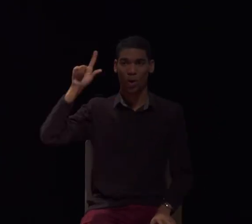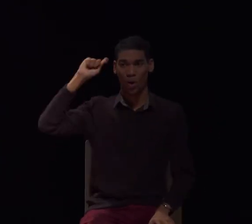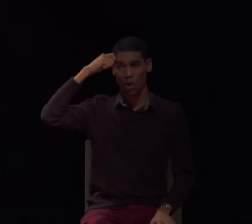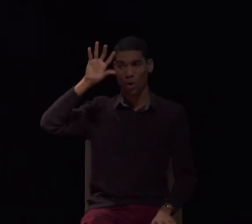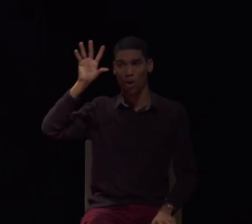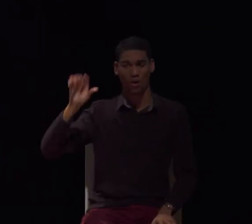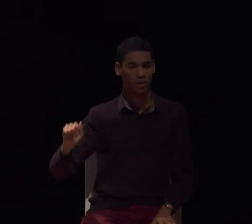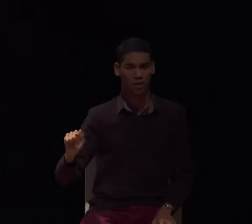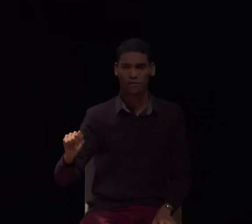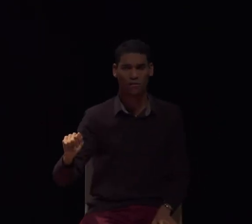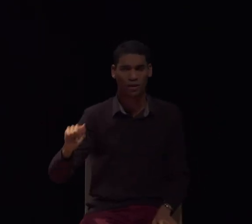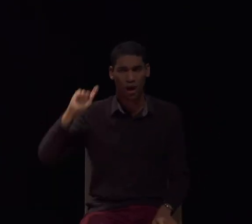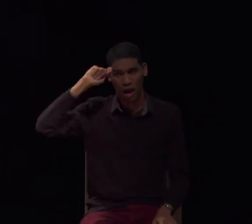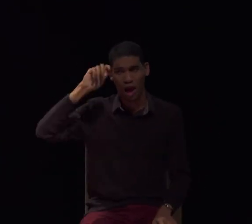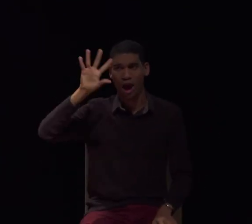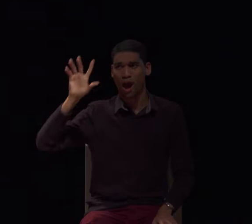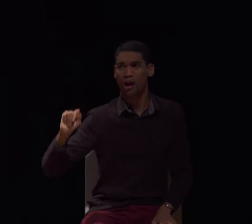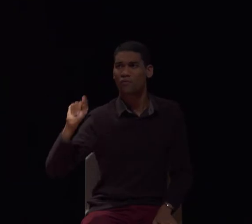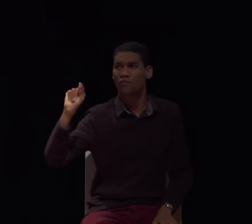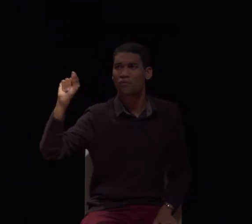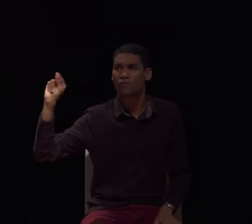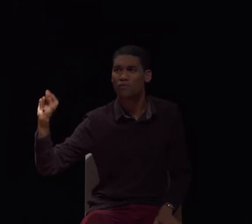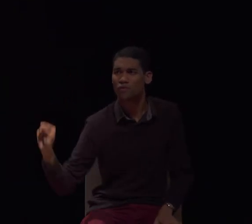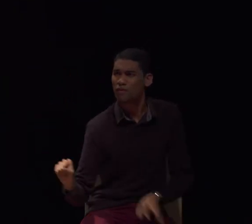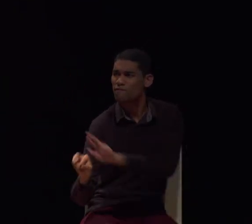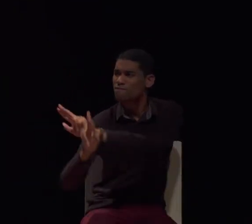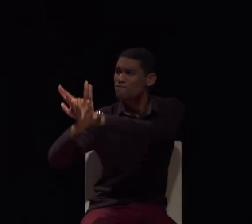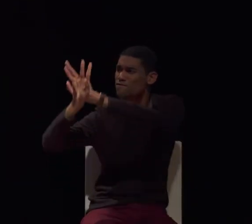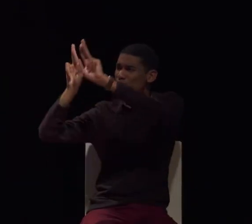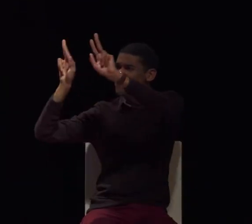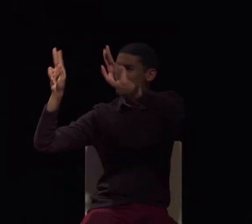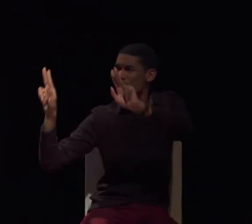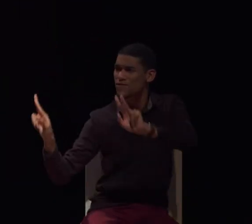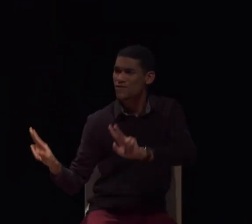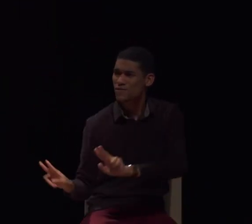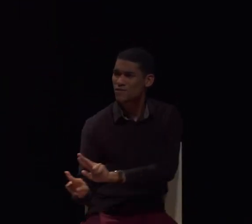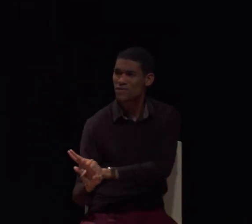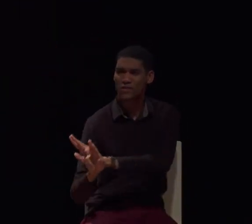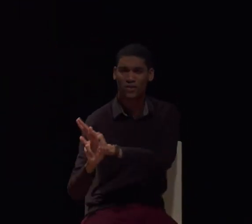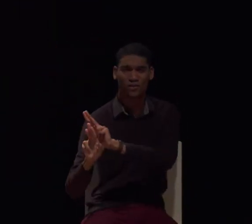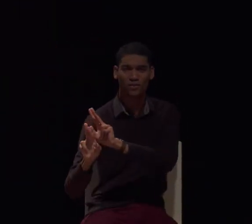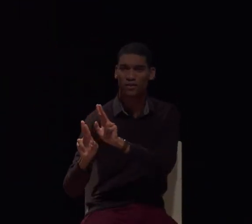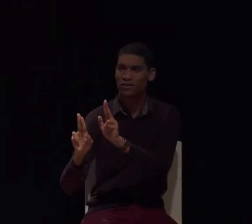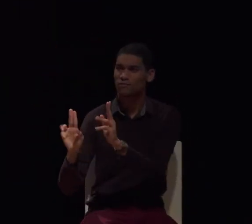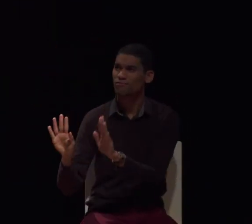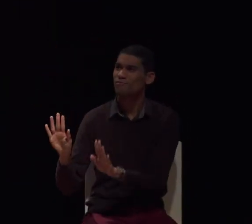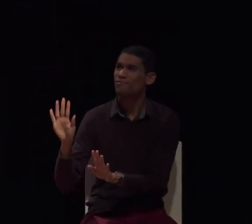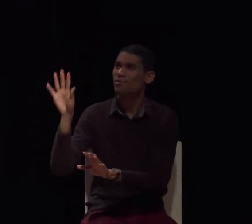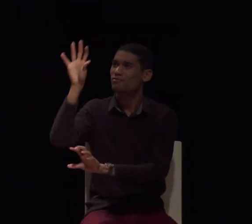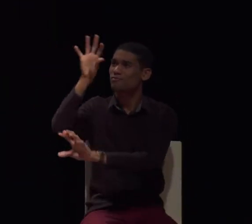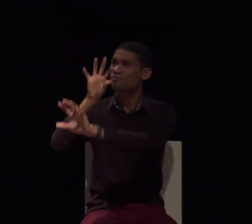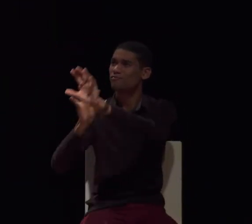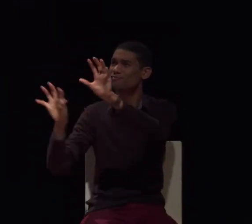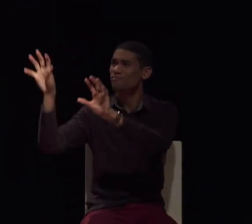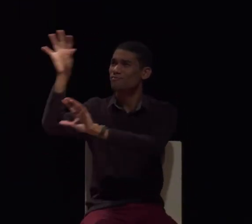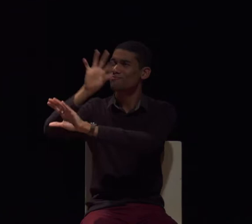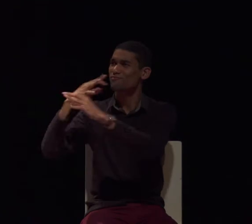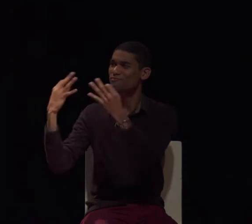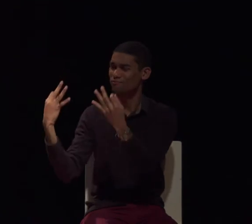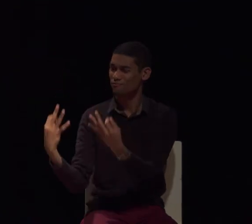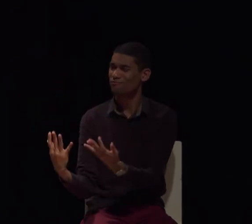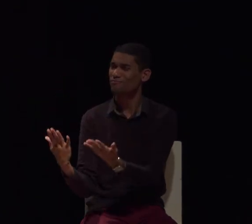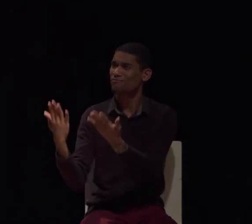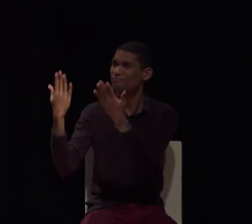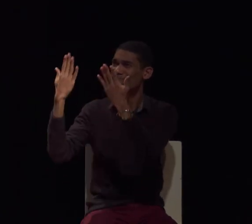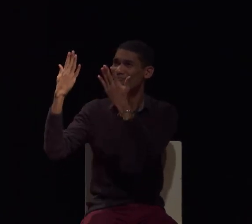diversa tem de tudo cada passo é um show é um